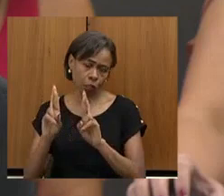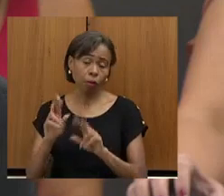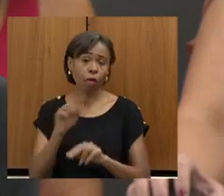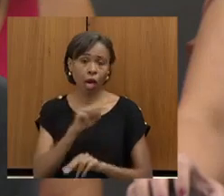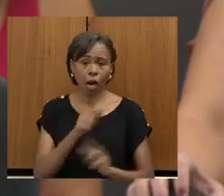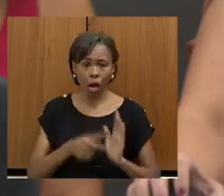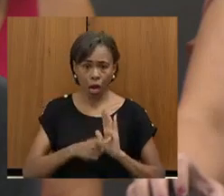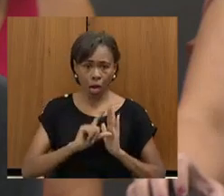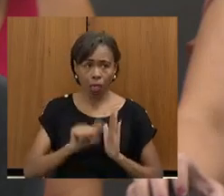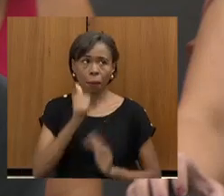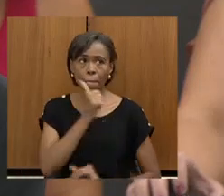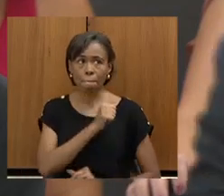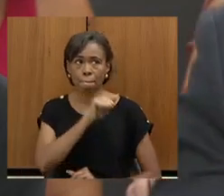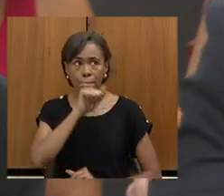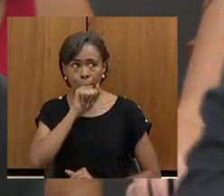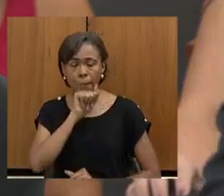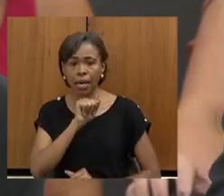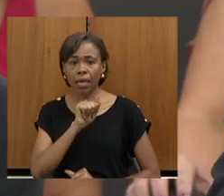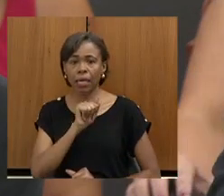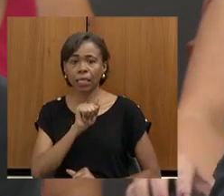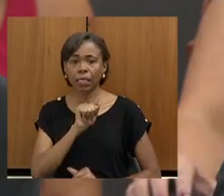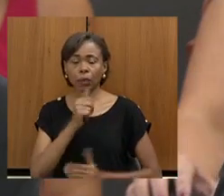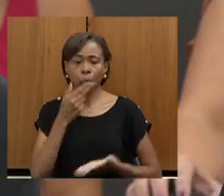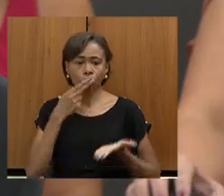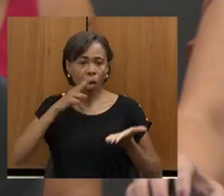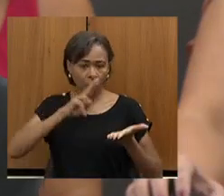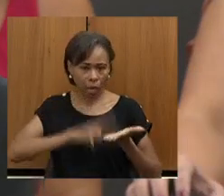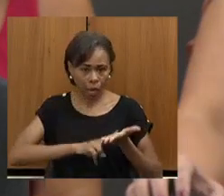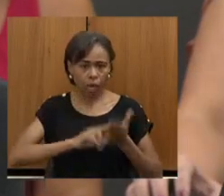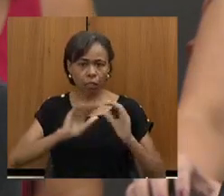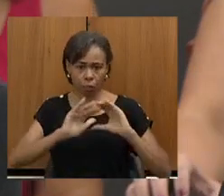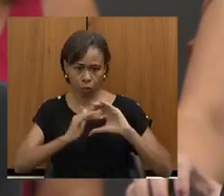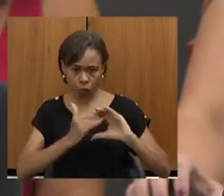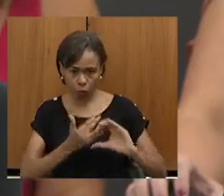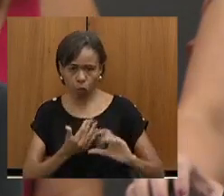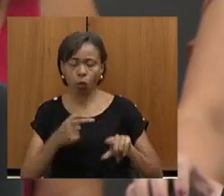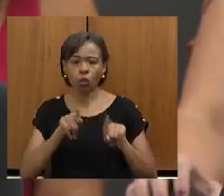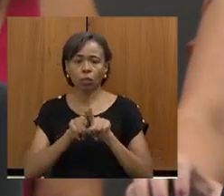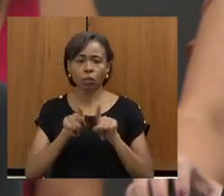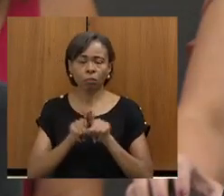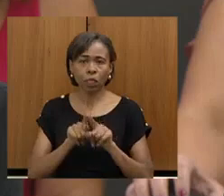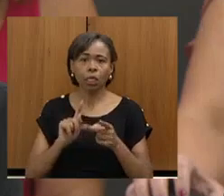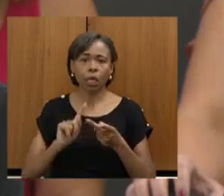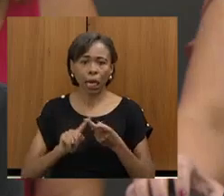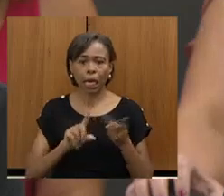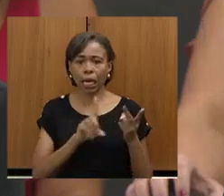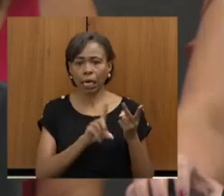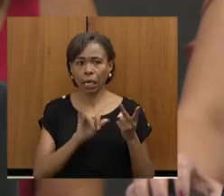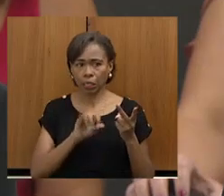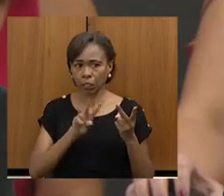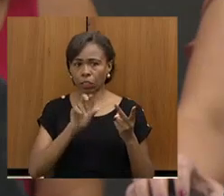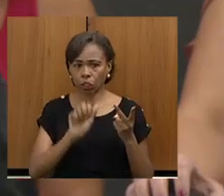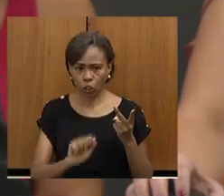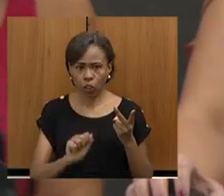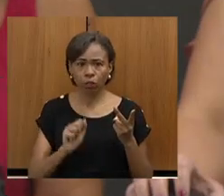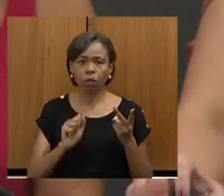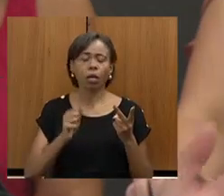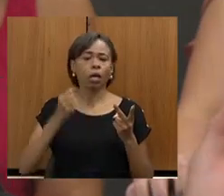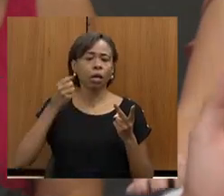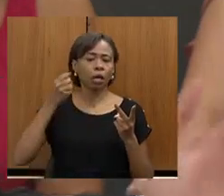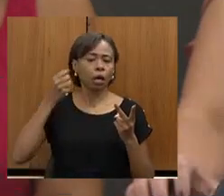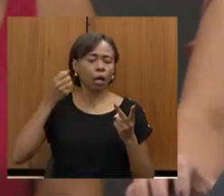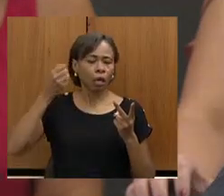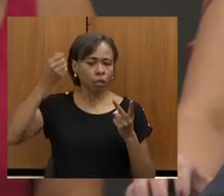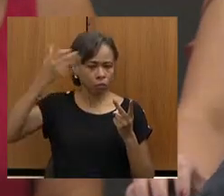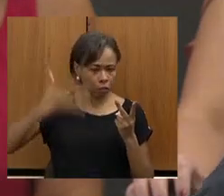da mãe da Flávia, ouvimos aqui o relato da Diva e agora acho que interessante,